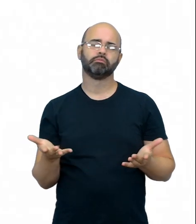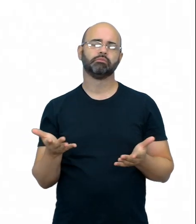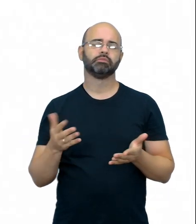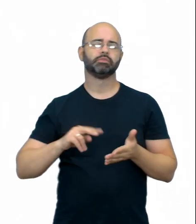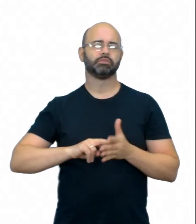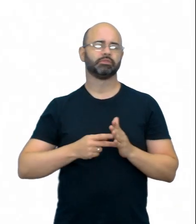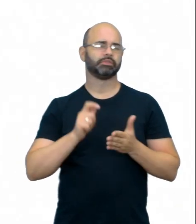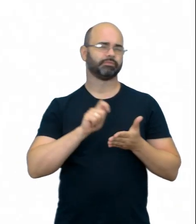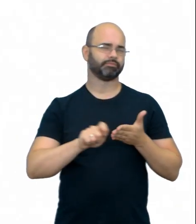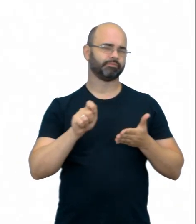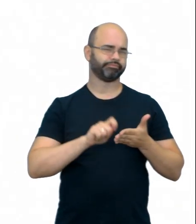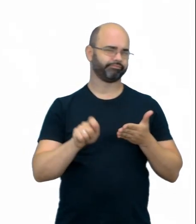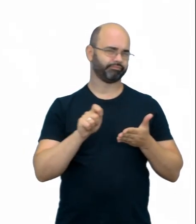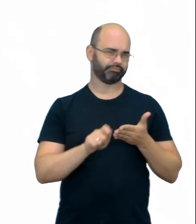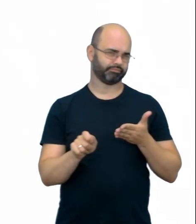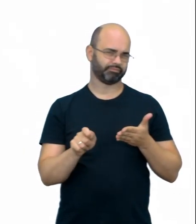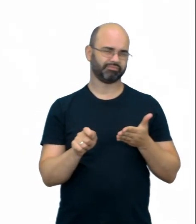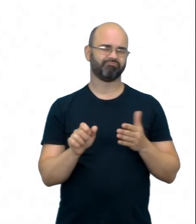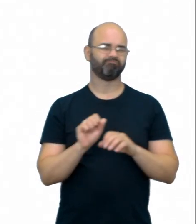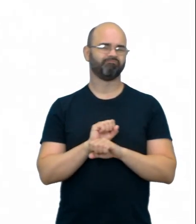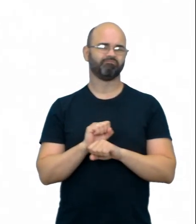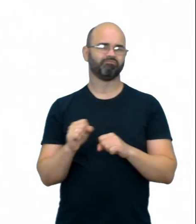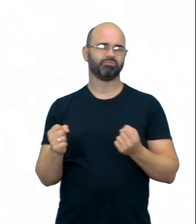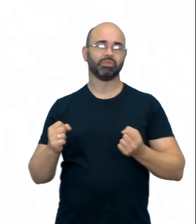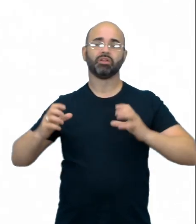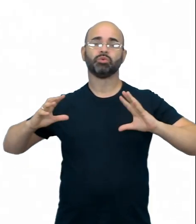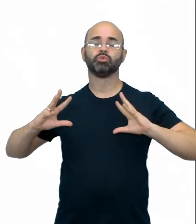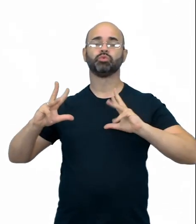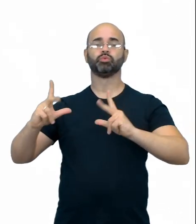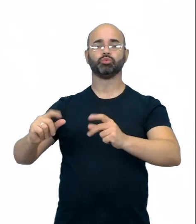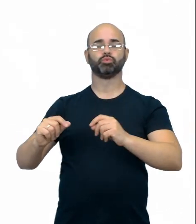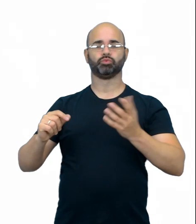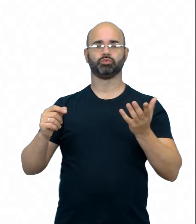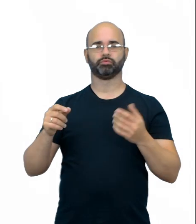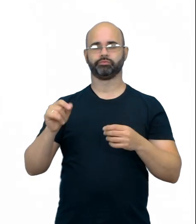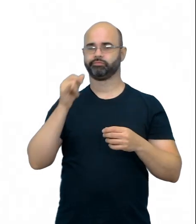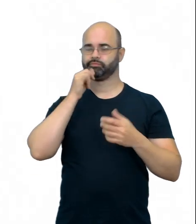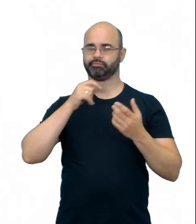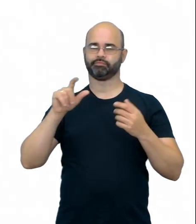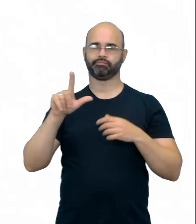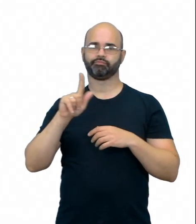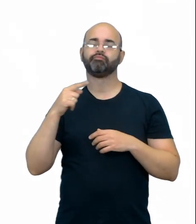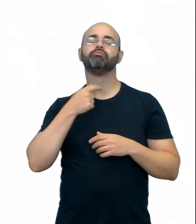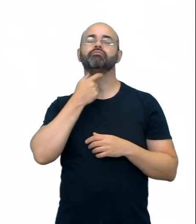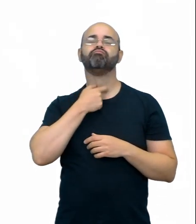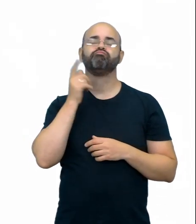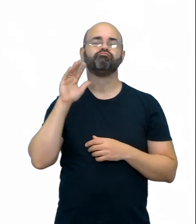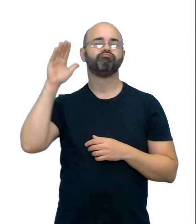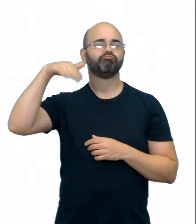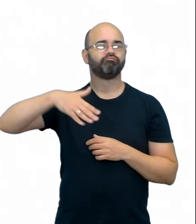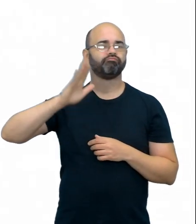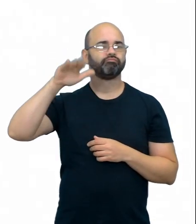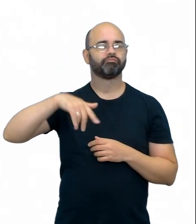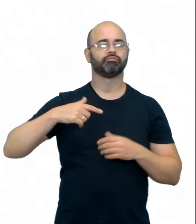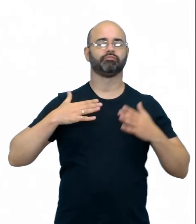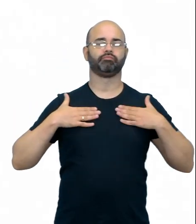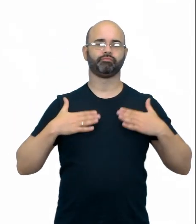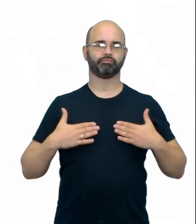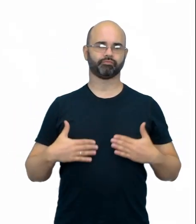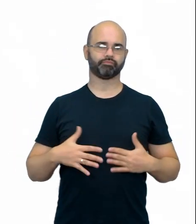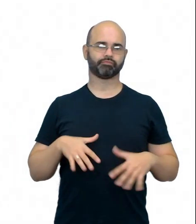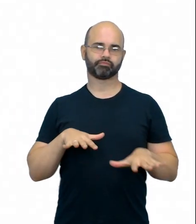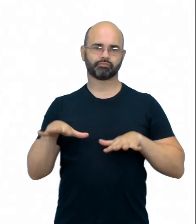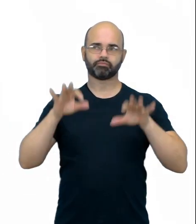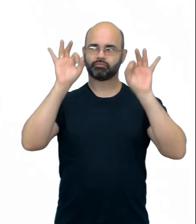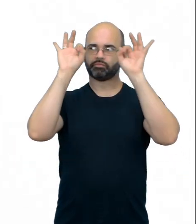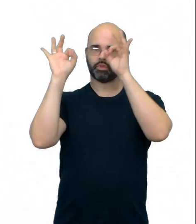muitos fenômenos orais, como a linguagem gestual, a prosódia, os movimentos do corpo e dos